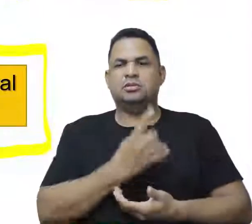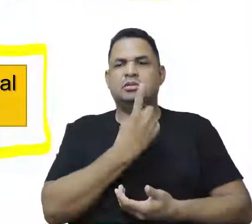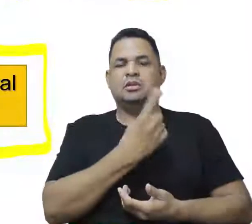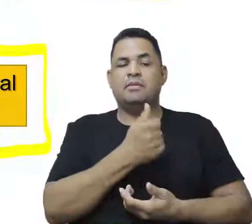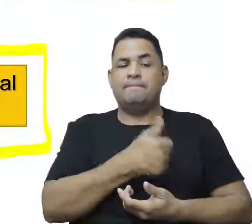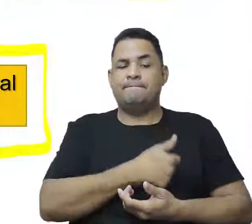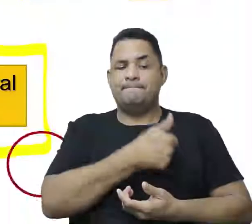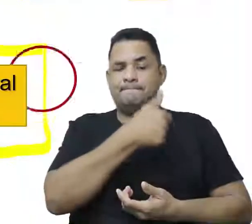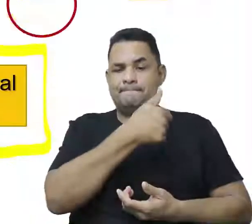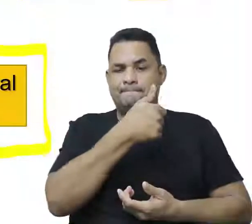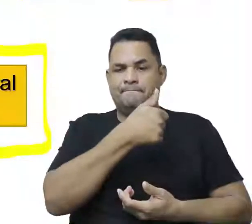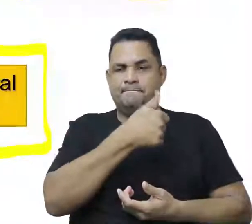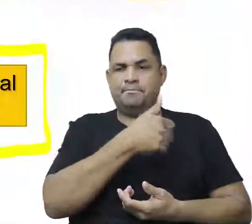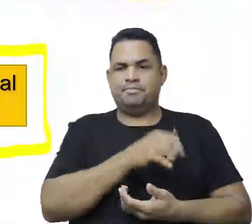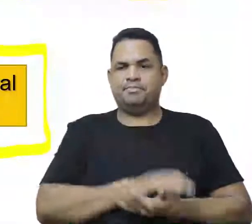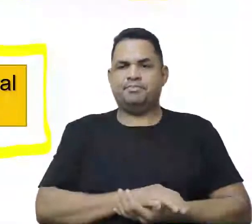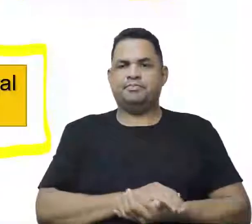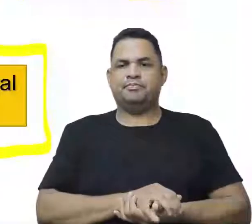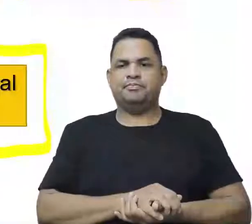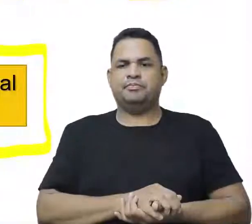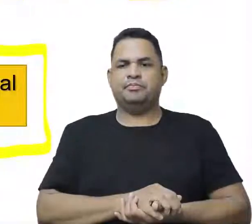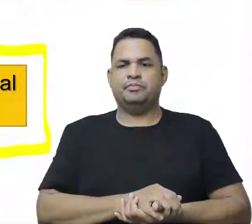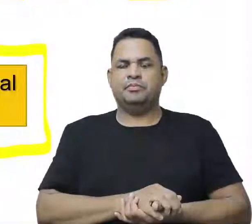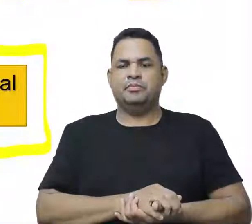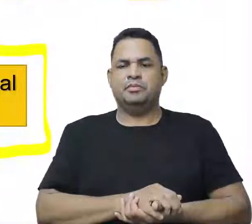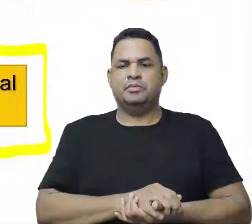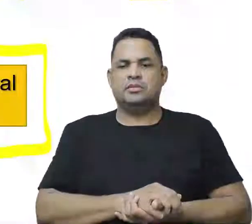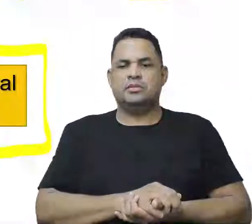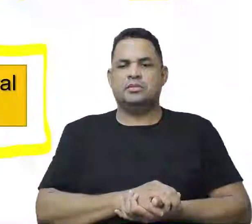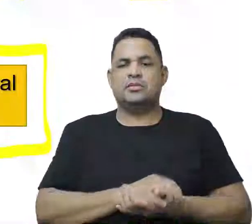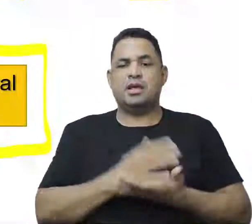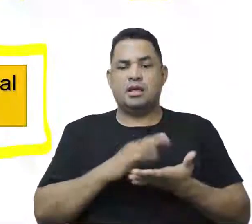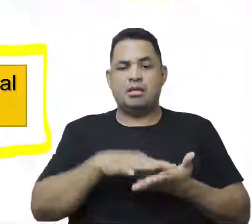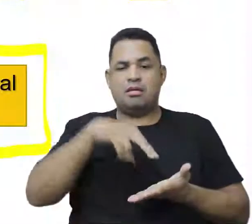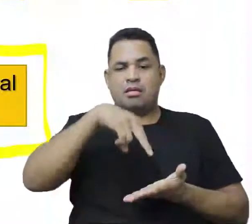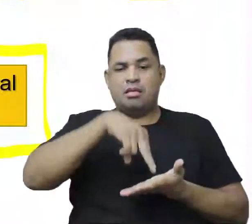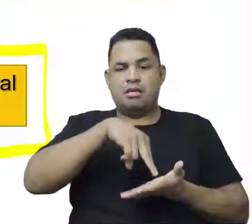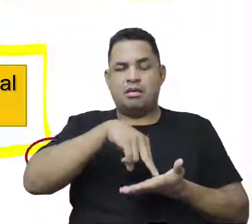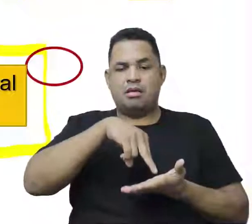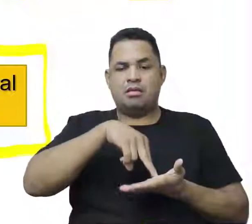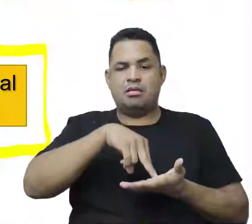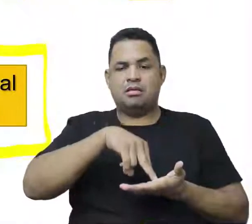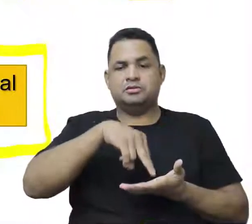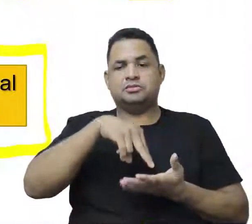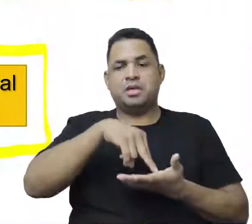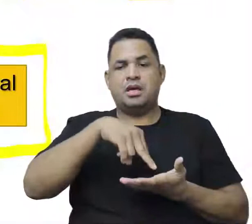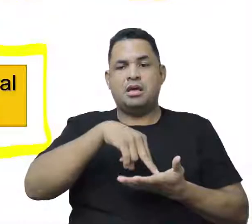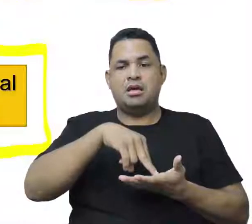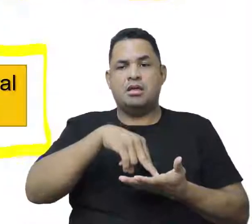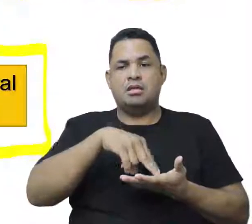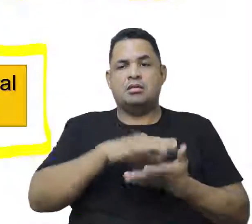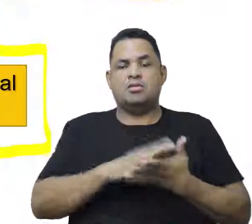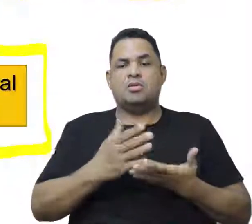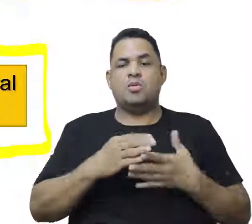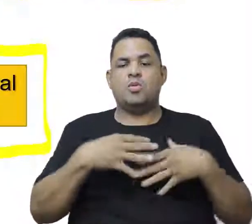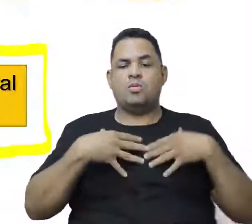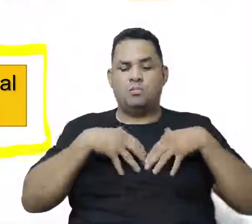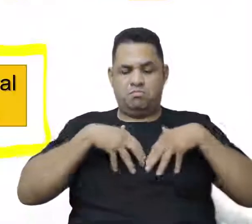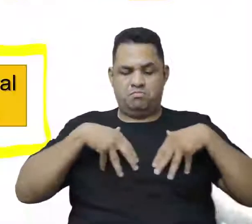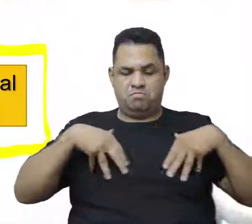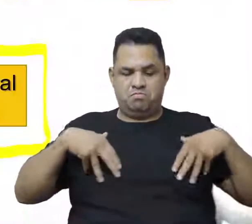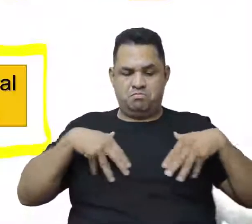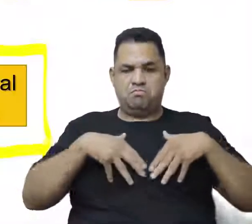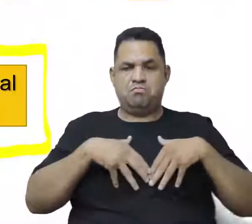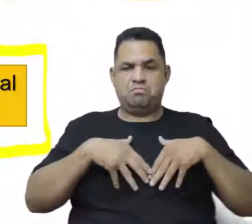primeiro, nós vamos perceber o quê? A posição, né, dos membros dele ali inferior, a posição do